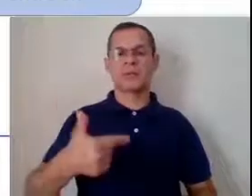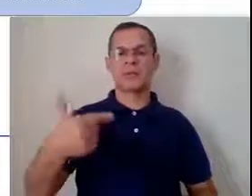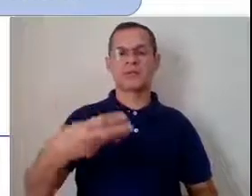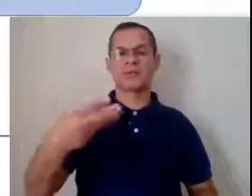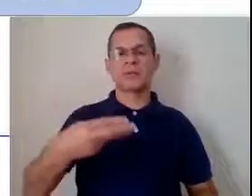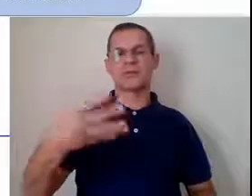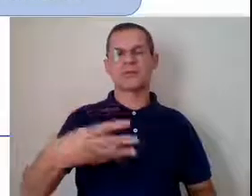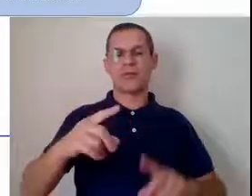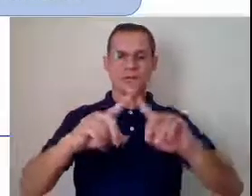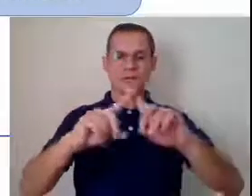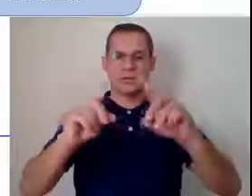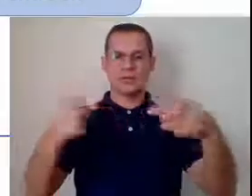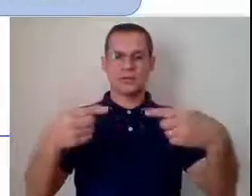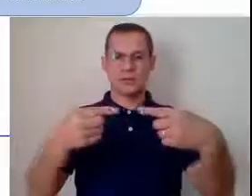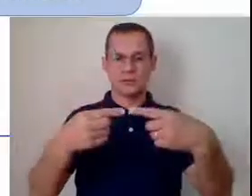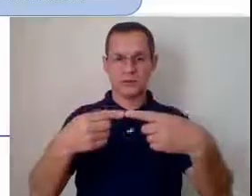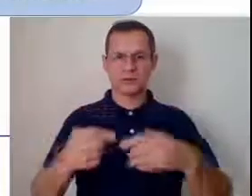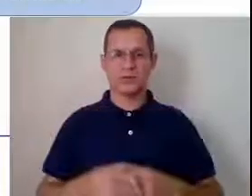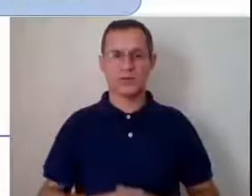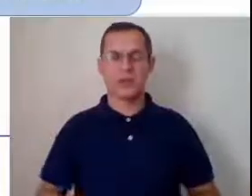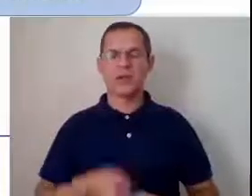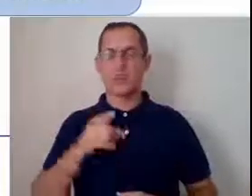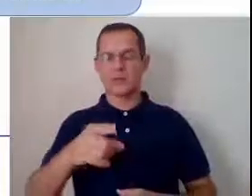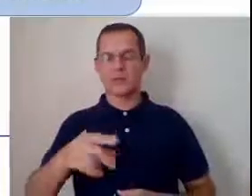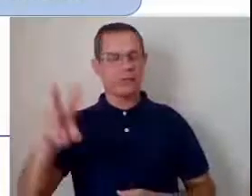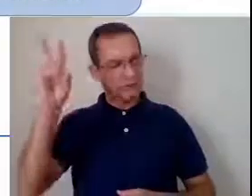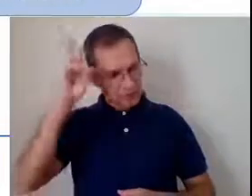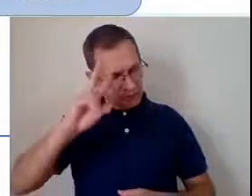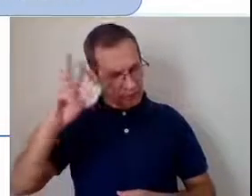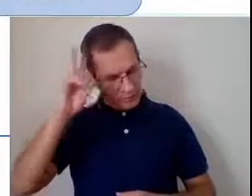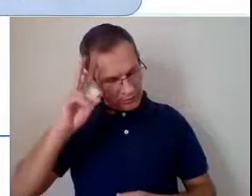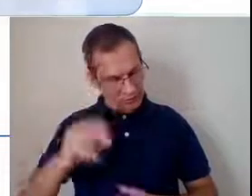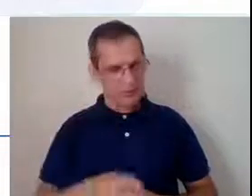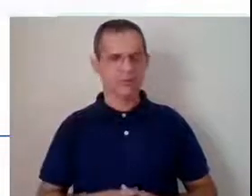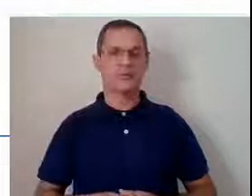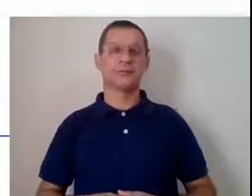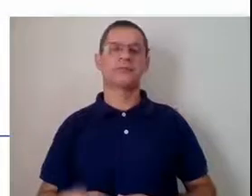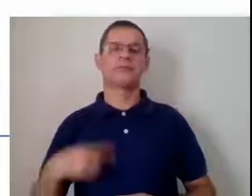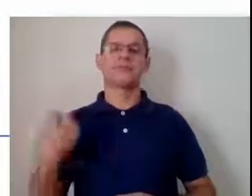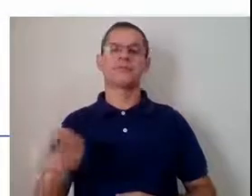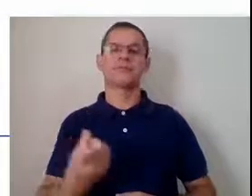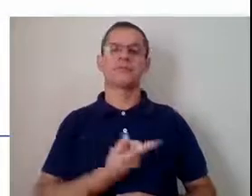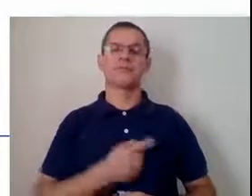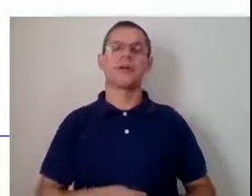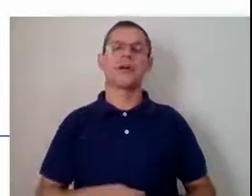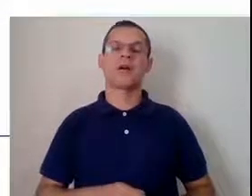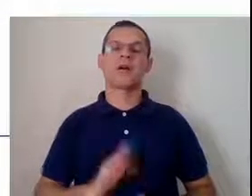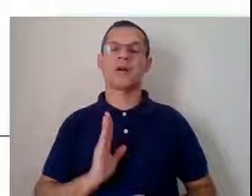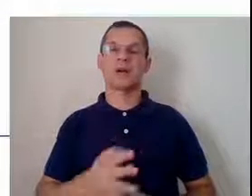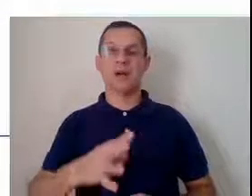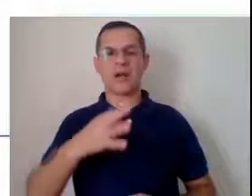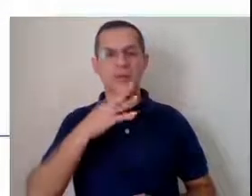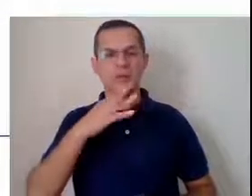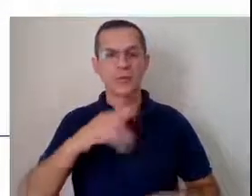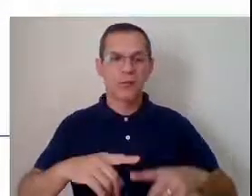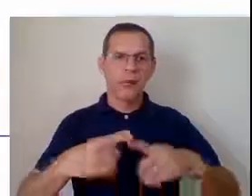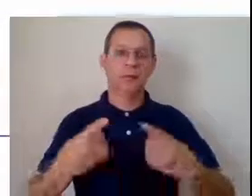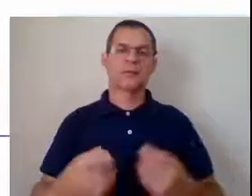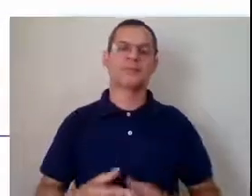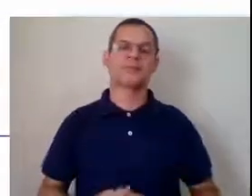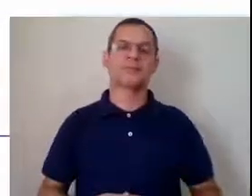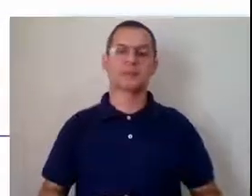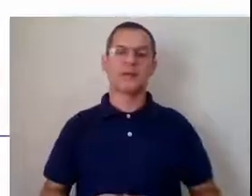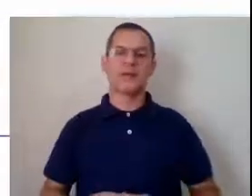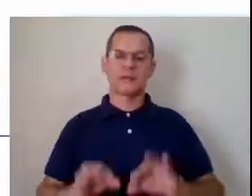quadrante e quarto quadrante. Isso é para vocês relembrarem, tá? Que nós já conhecemos.